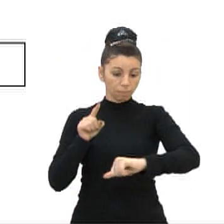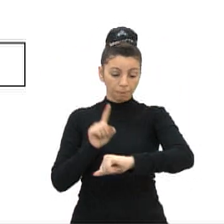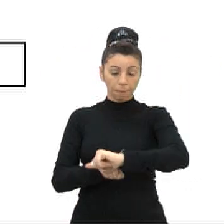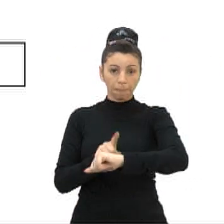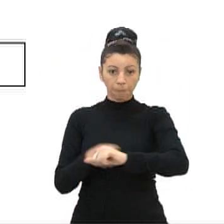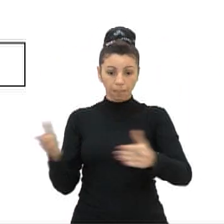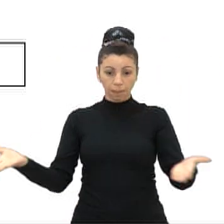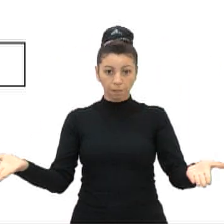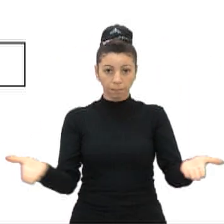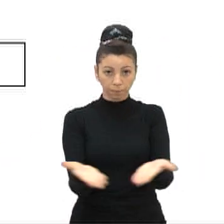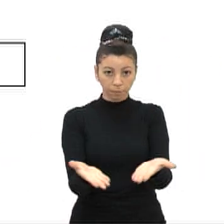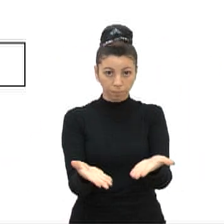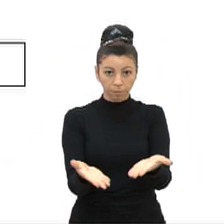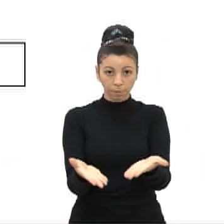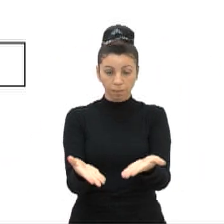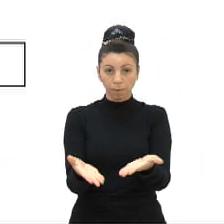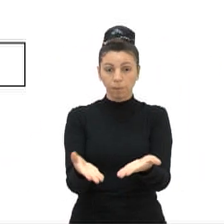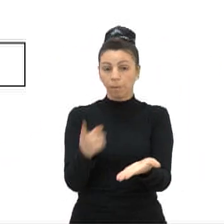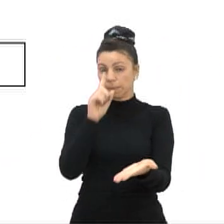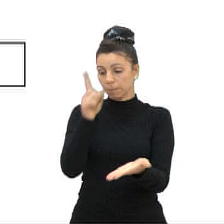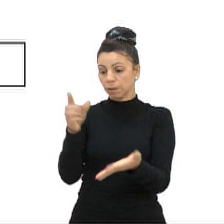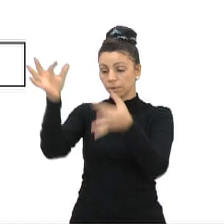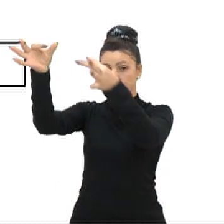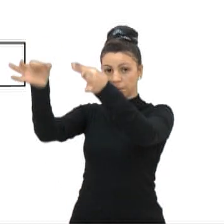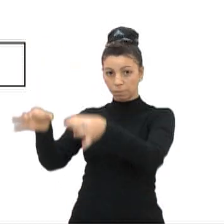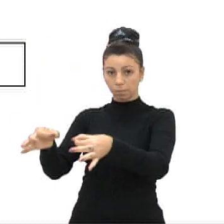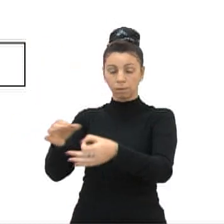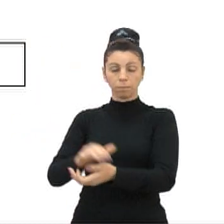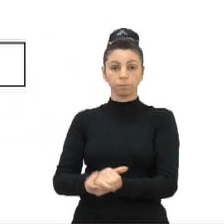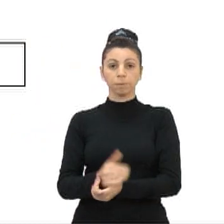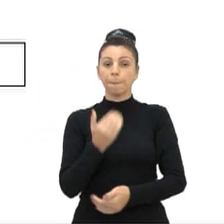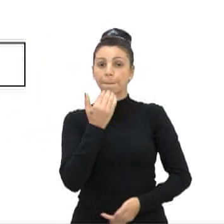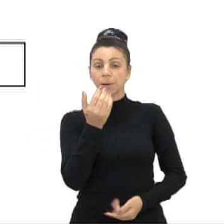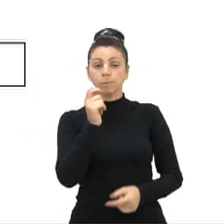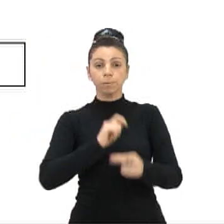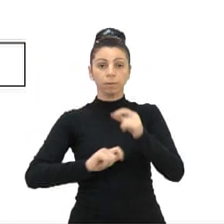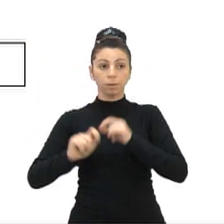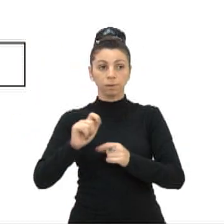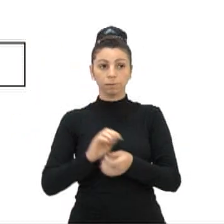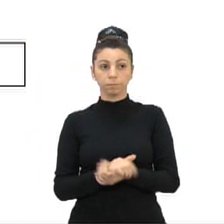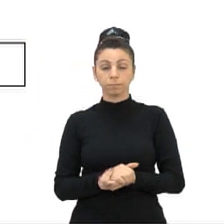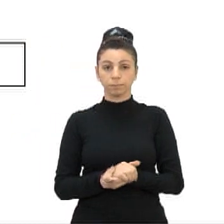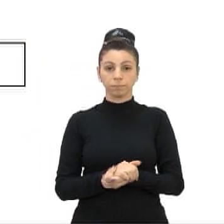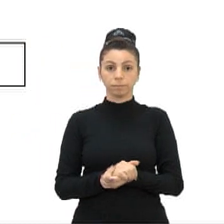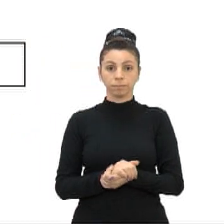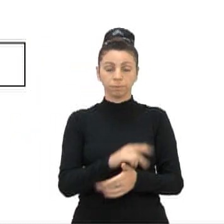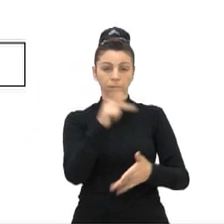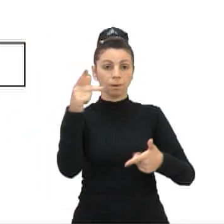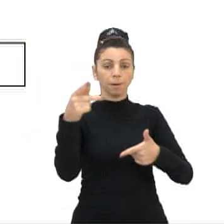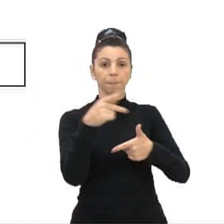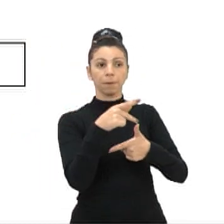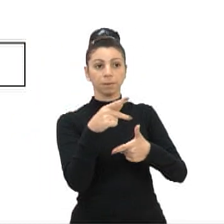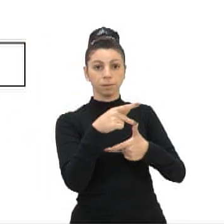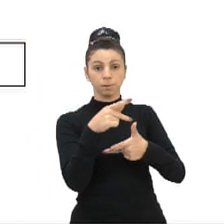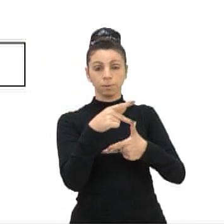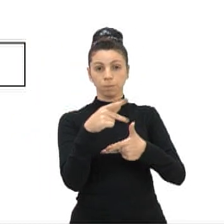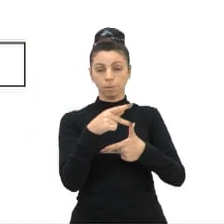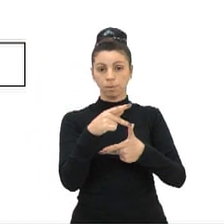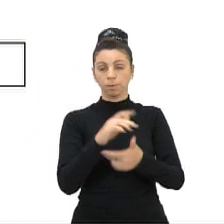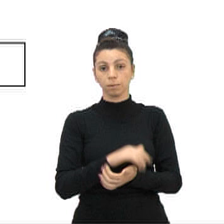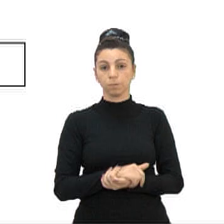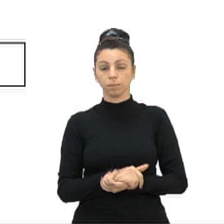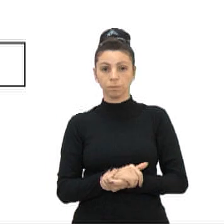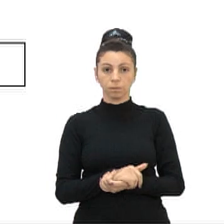presente do imperativo afirmativo exige a. Vem uma lacuna. Pessoa do singular e a segunda pessoa